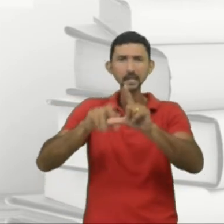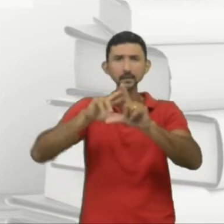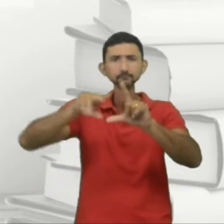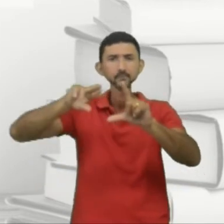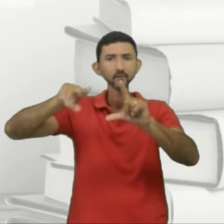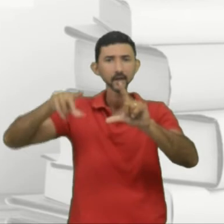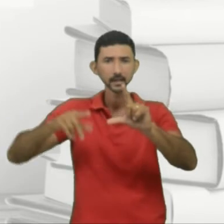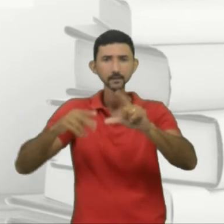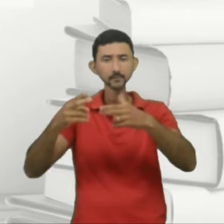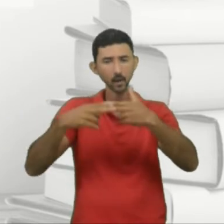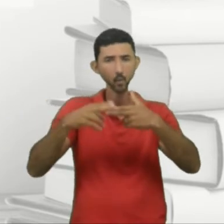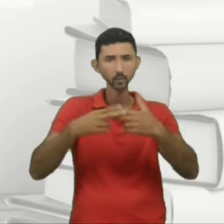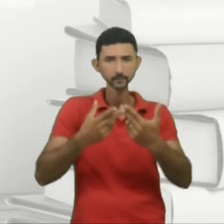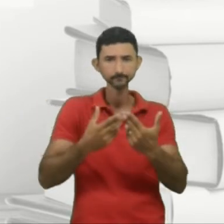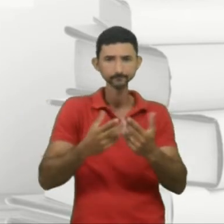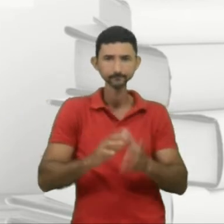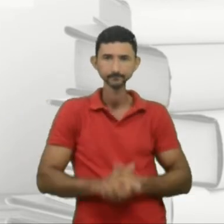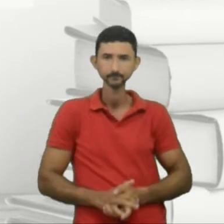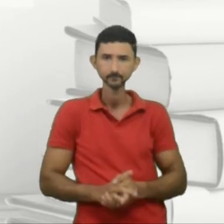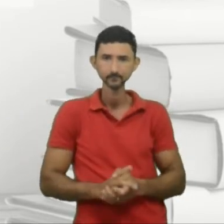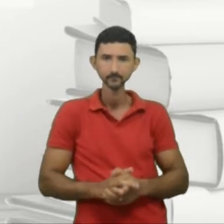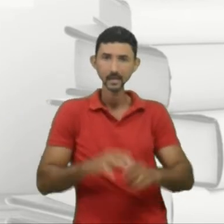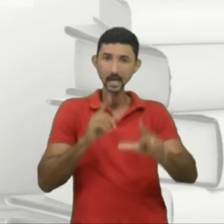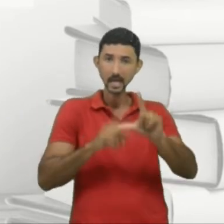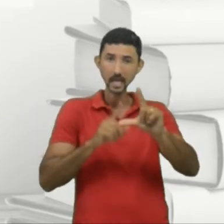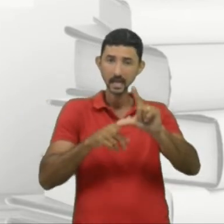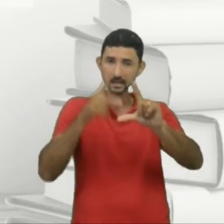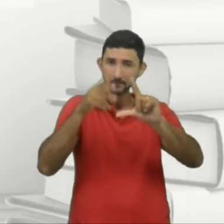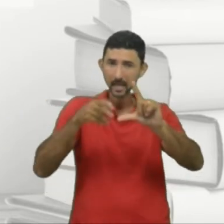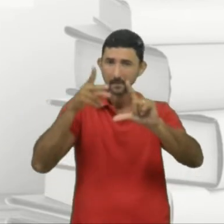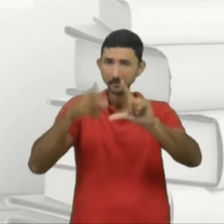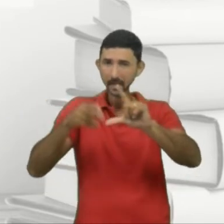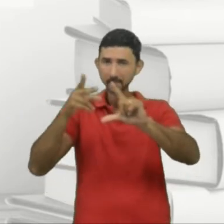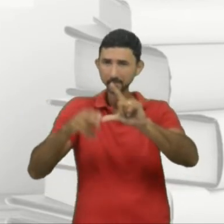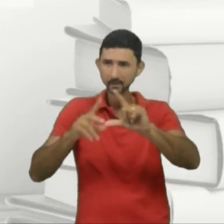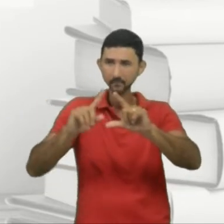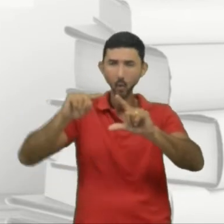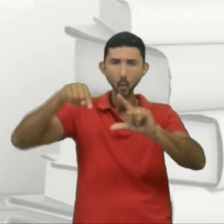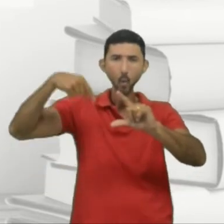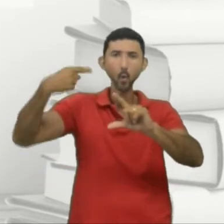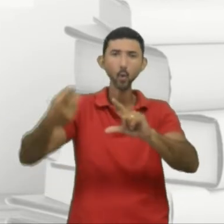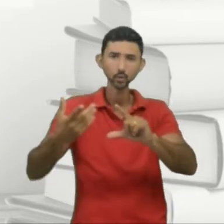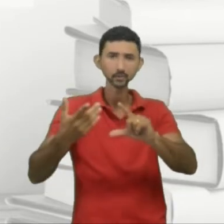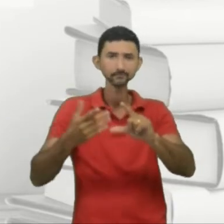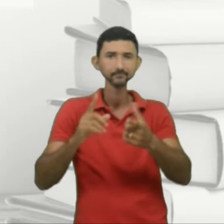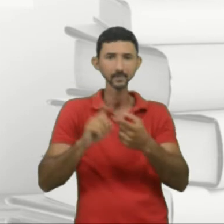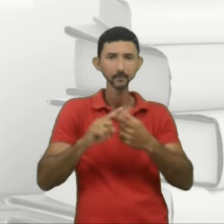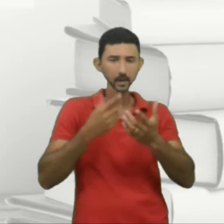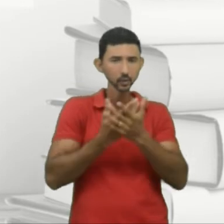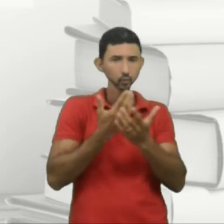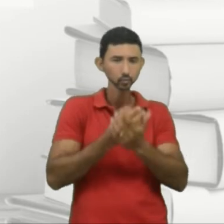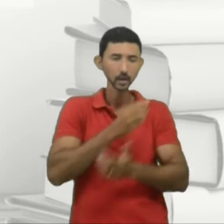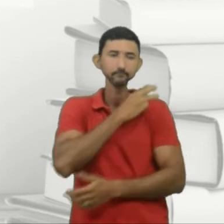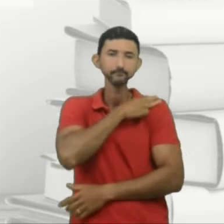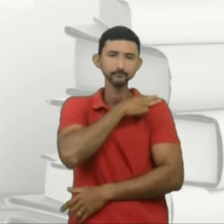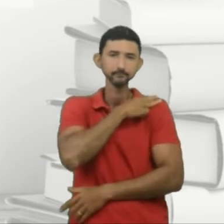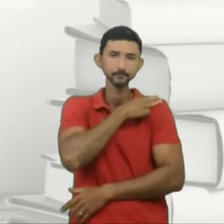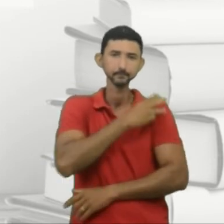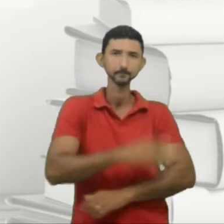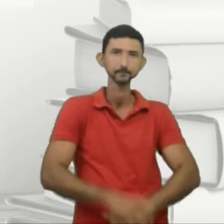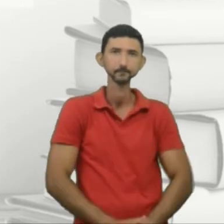repetidas, aí você usa, certo? Porque com letras repetidas a gente vai falar num outro momento. E você também vai estudar lá no ensino médio.